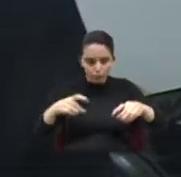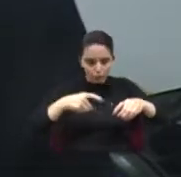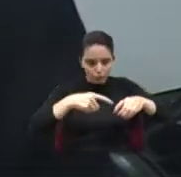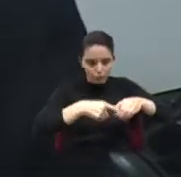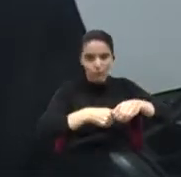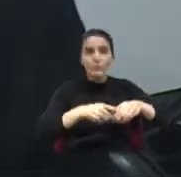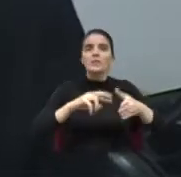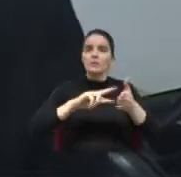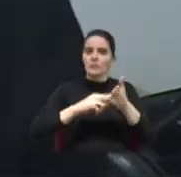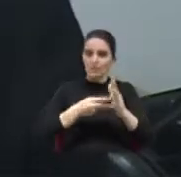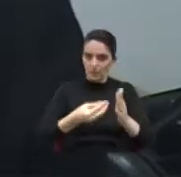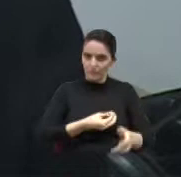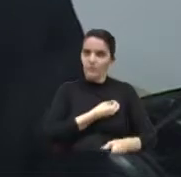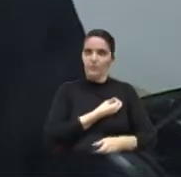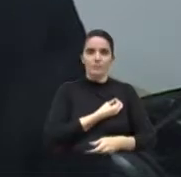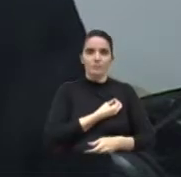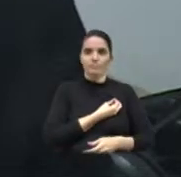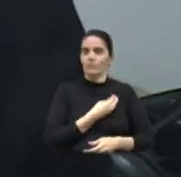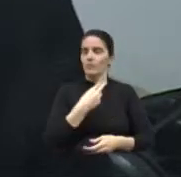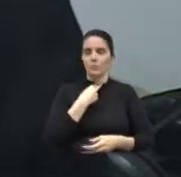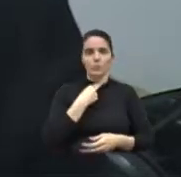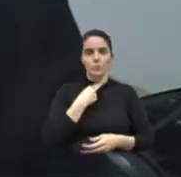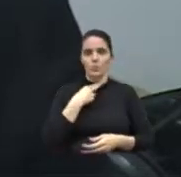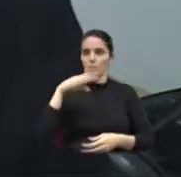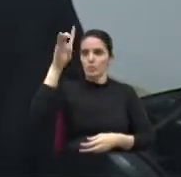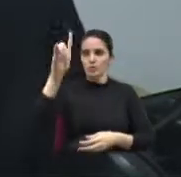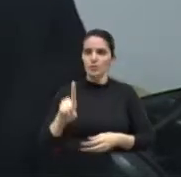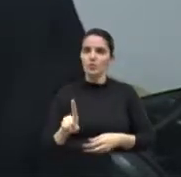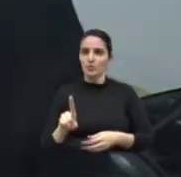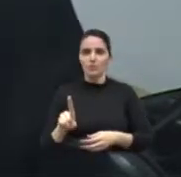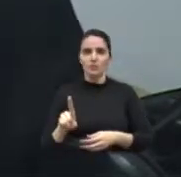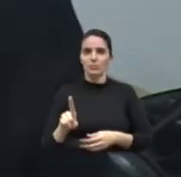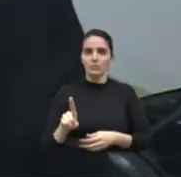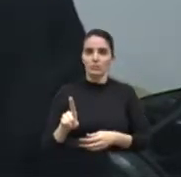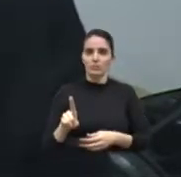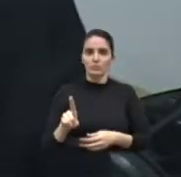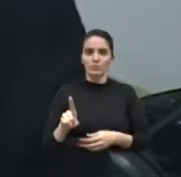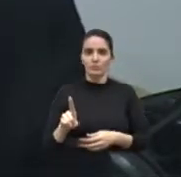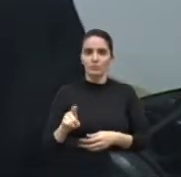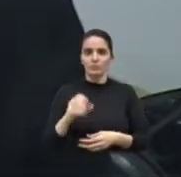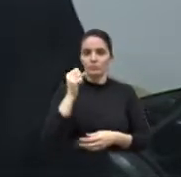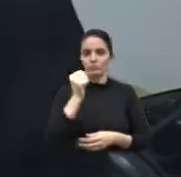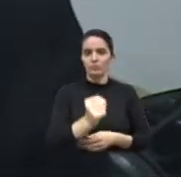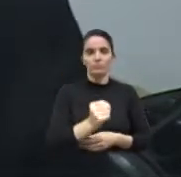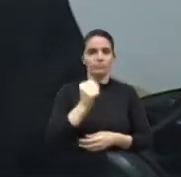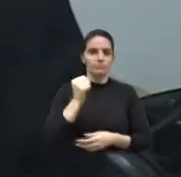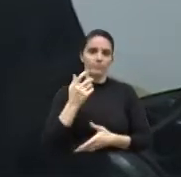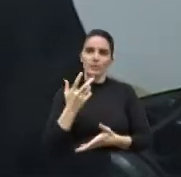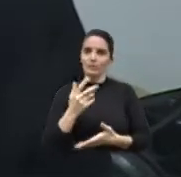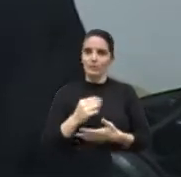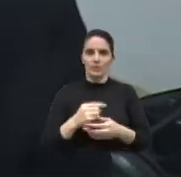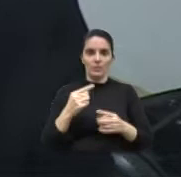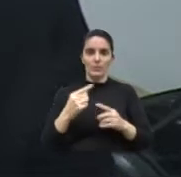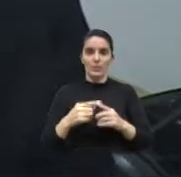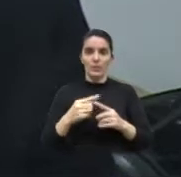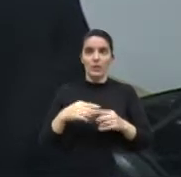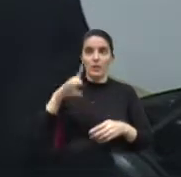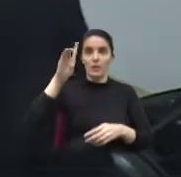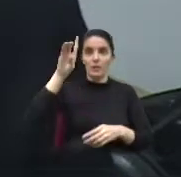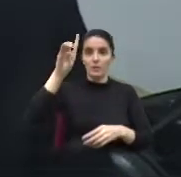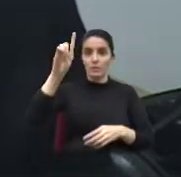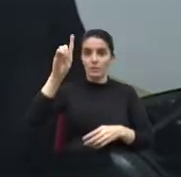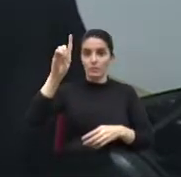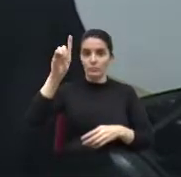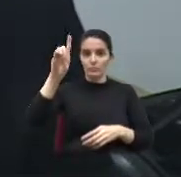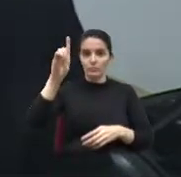Nós não temos o direito de tirar a vida quando foi Deus que